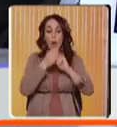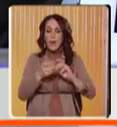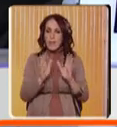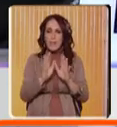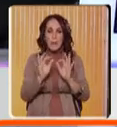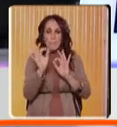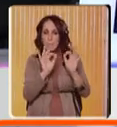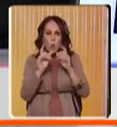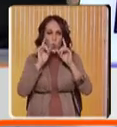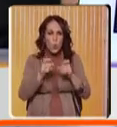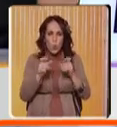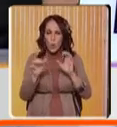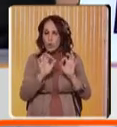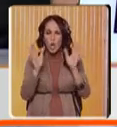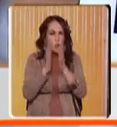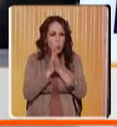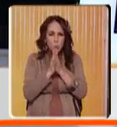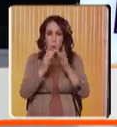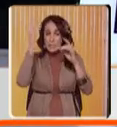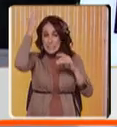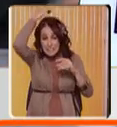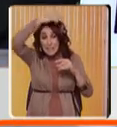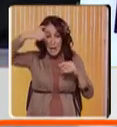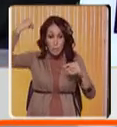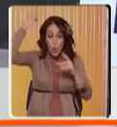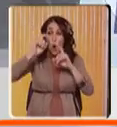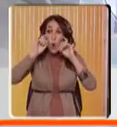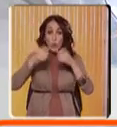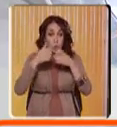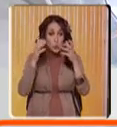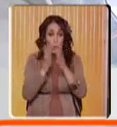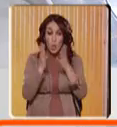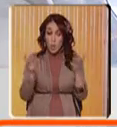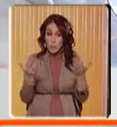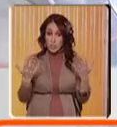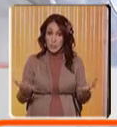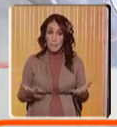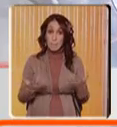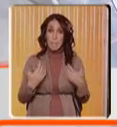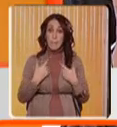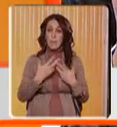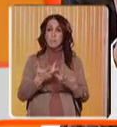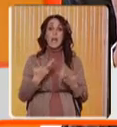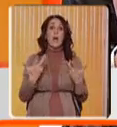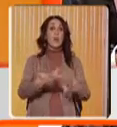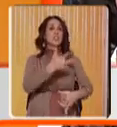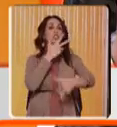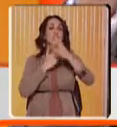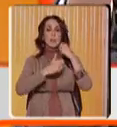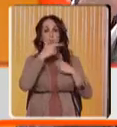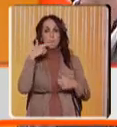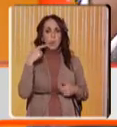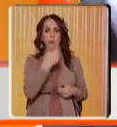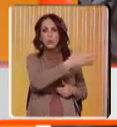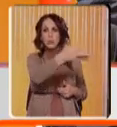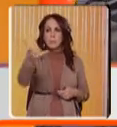E é o cérebro que comanda tudo. Tudo. E reorganiza, por exemplo, a plasticidade do cérebro. Neste momento, somos invadidos por um cheiro maravilhoso de bolos que estão